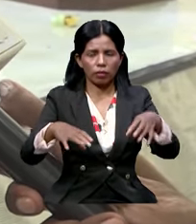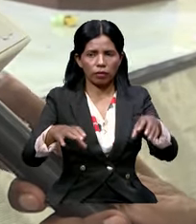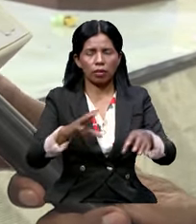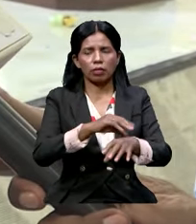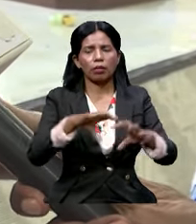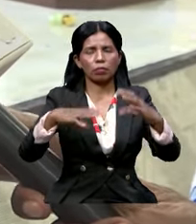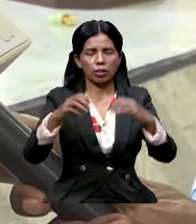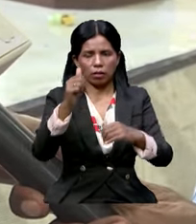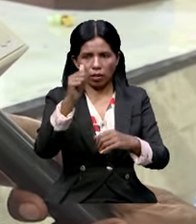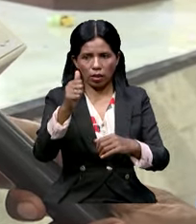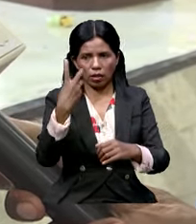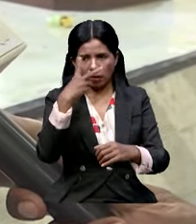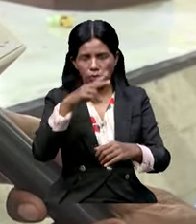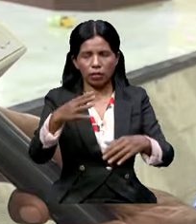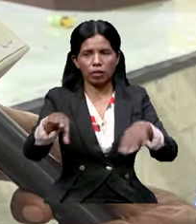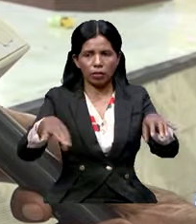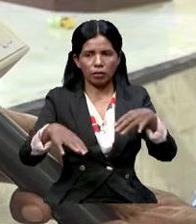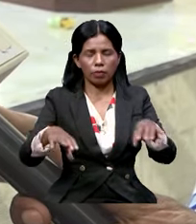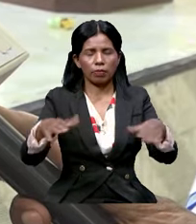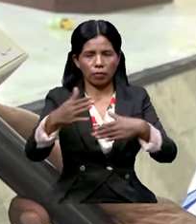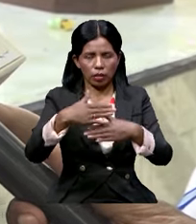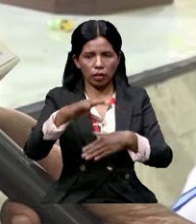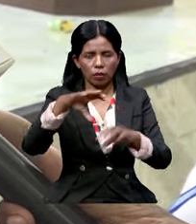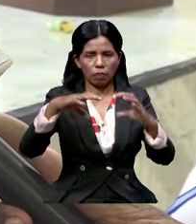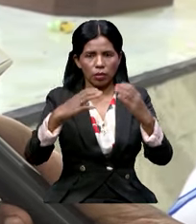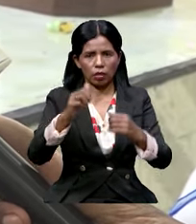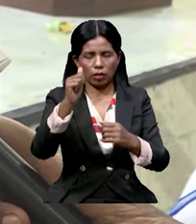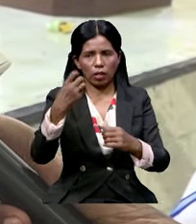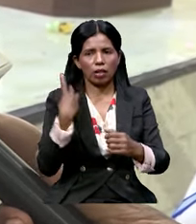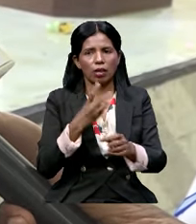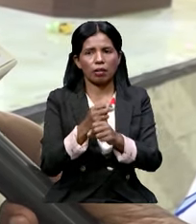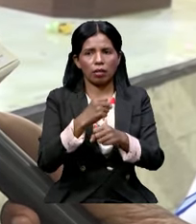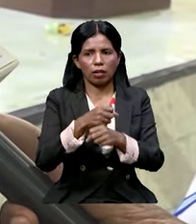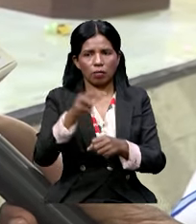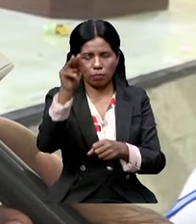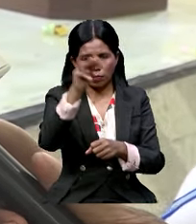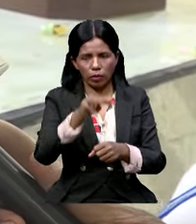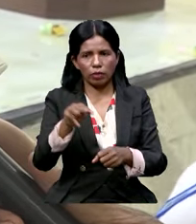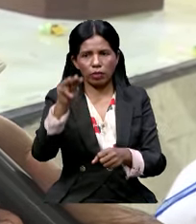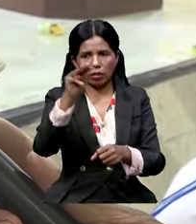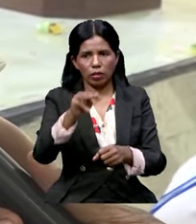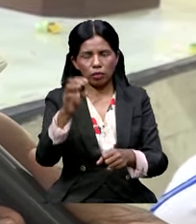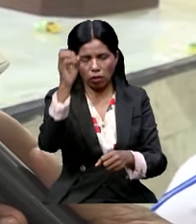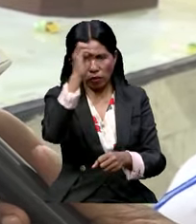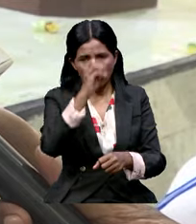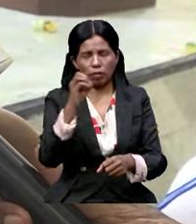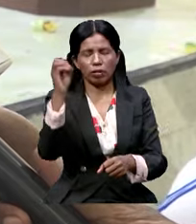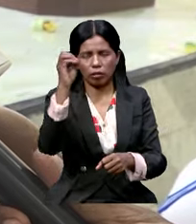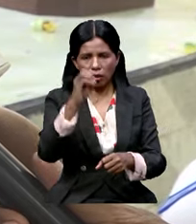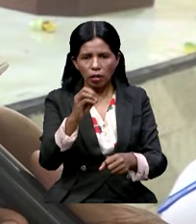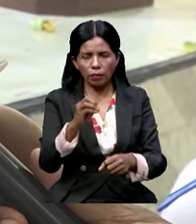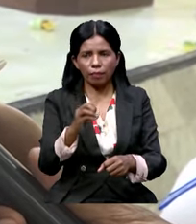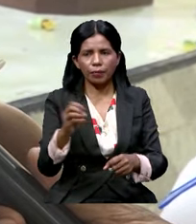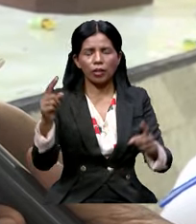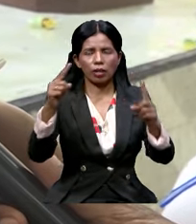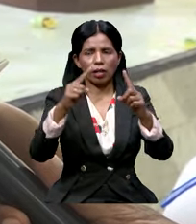a tamba ami servisu basic liu komisaung a iha naba ami mas halo unitur jasau observasau